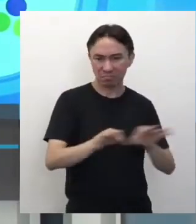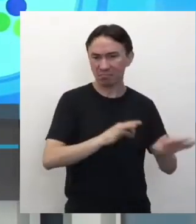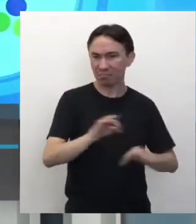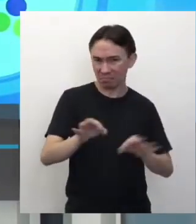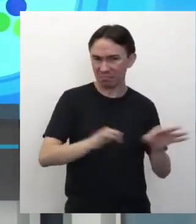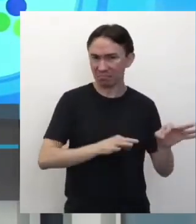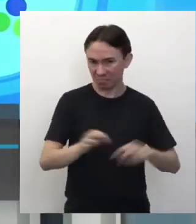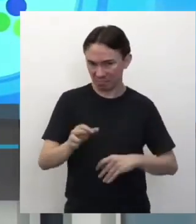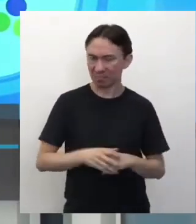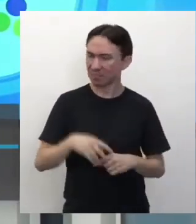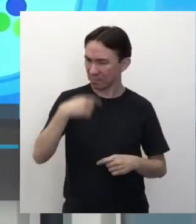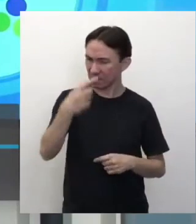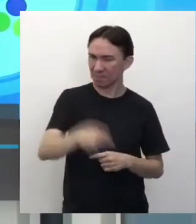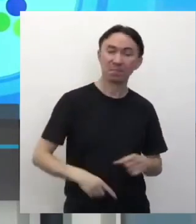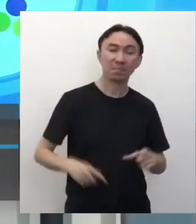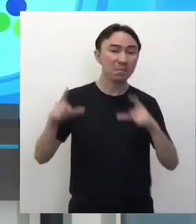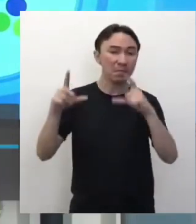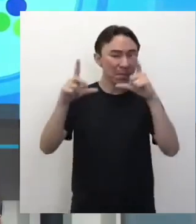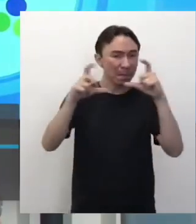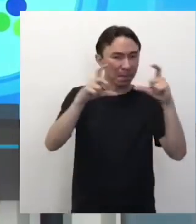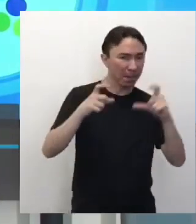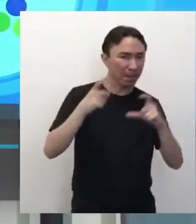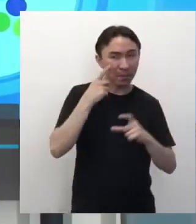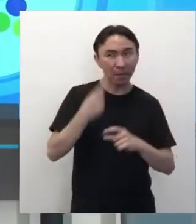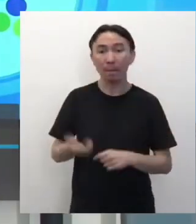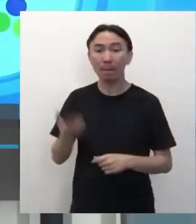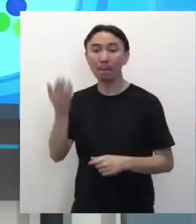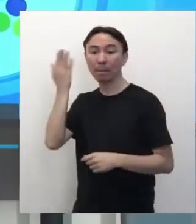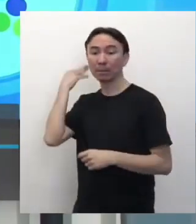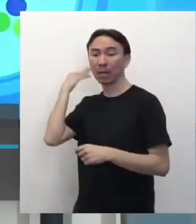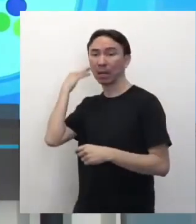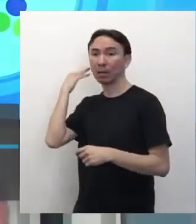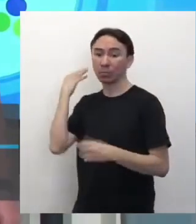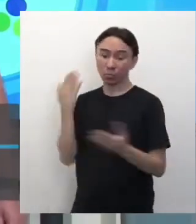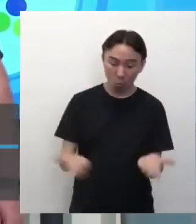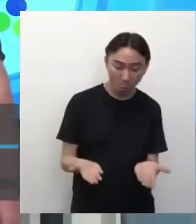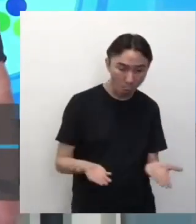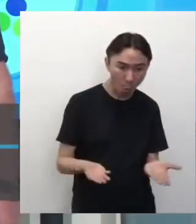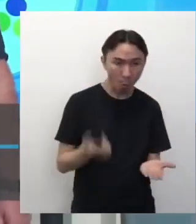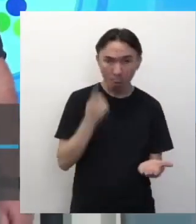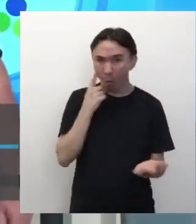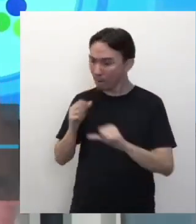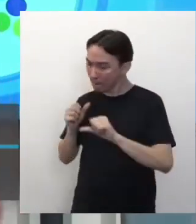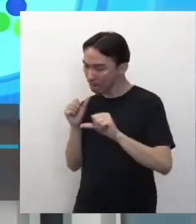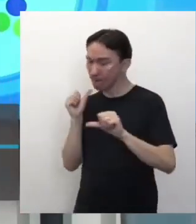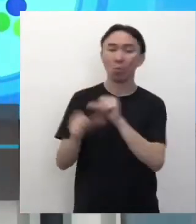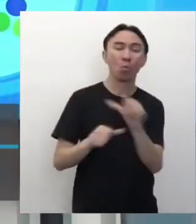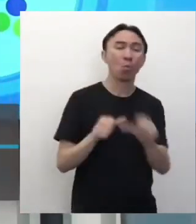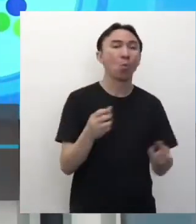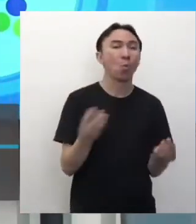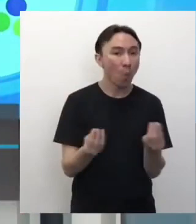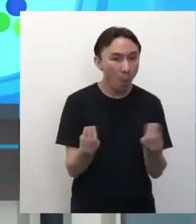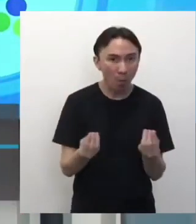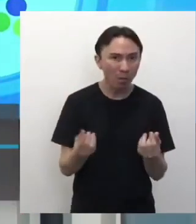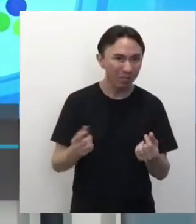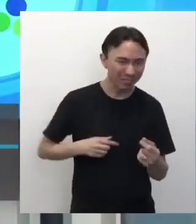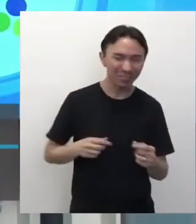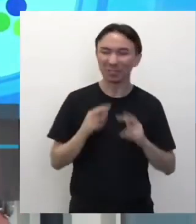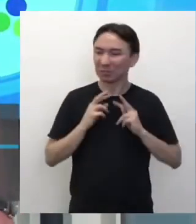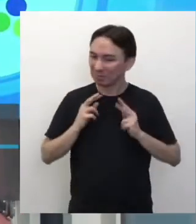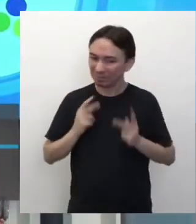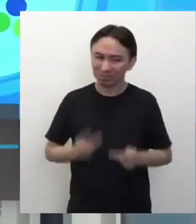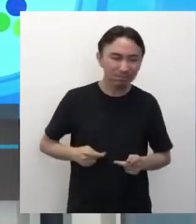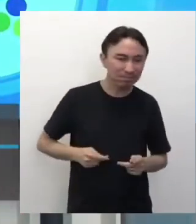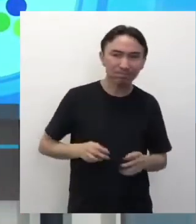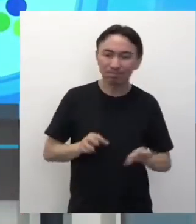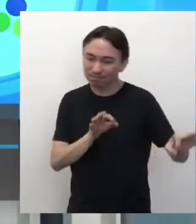algumas imagens, né, mostrando o passado e o presente, né, a transformação também, né, da relação humana, né,